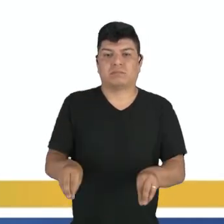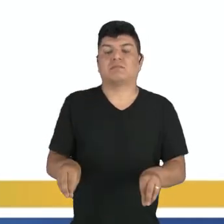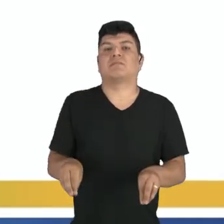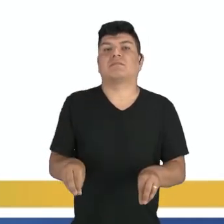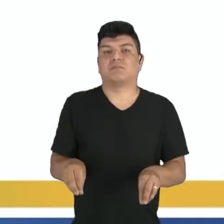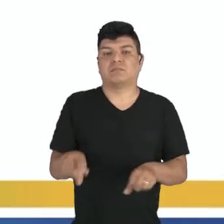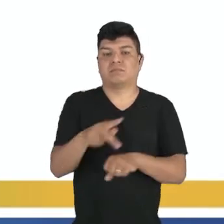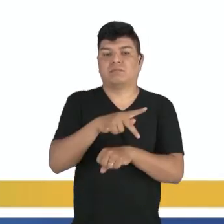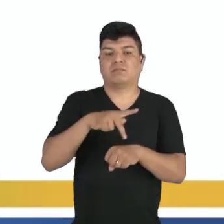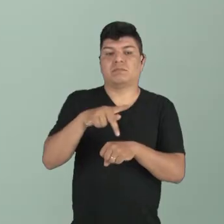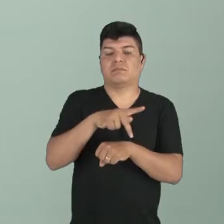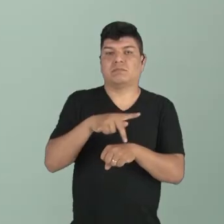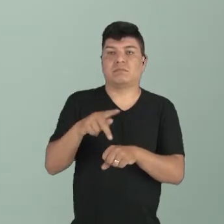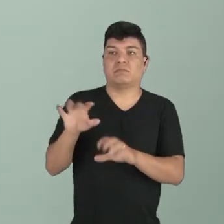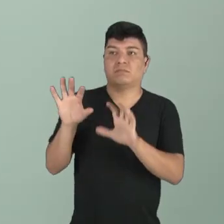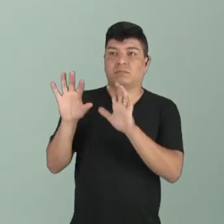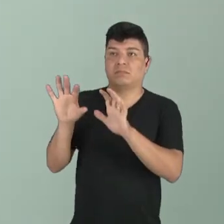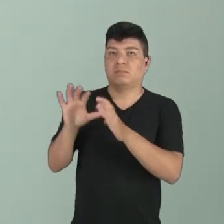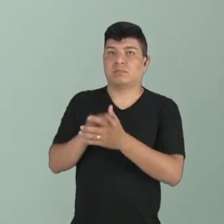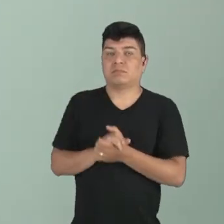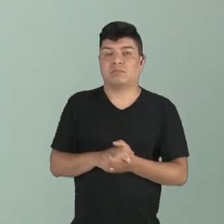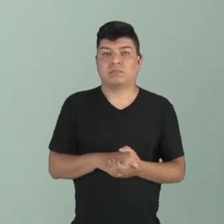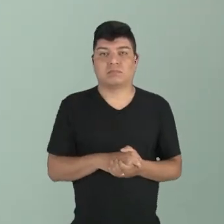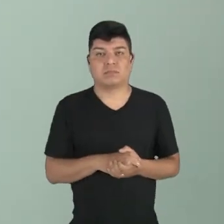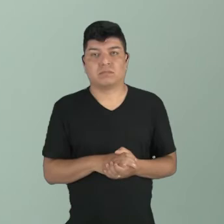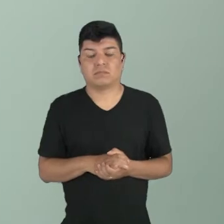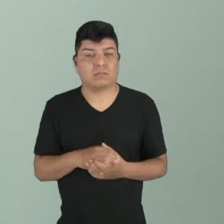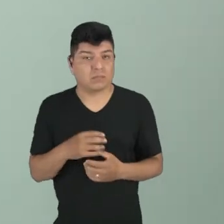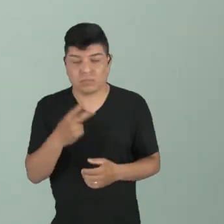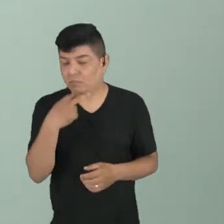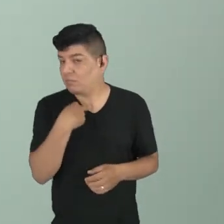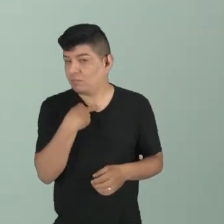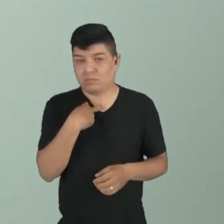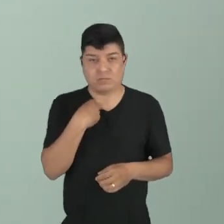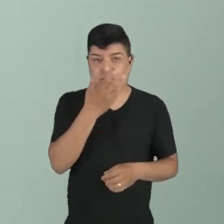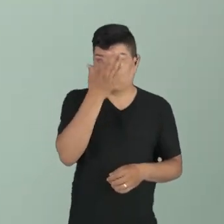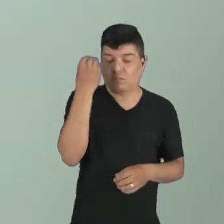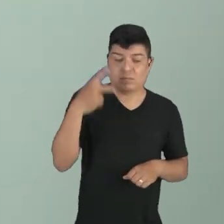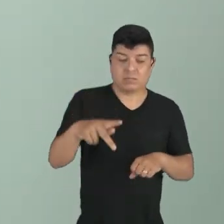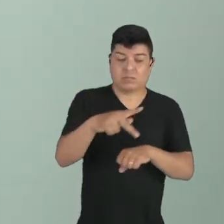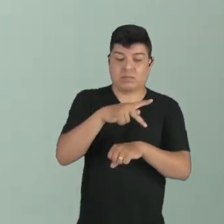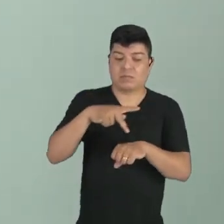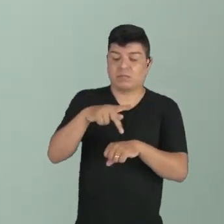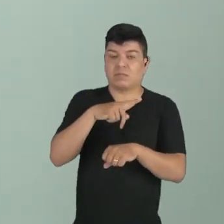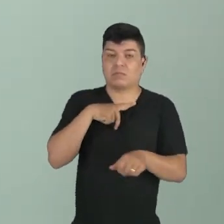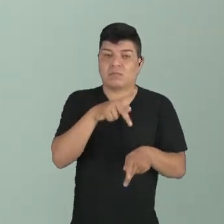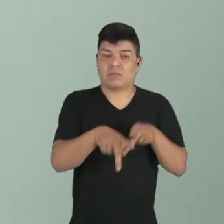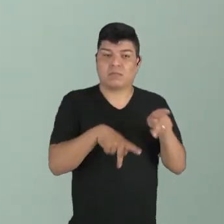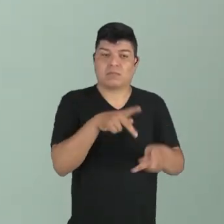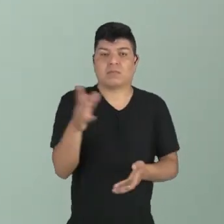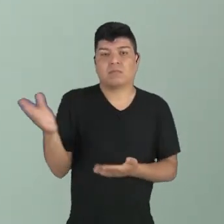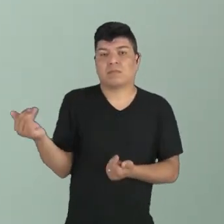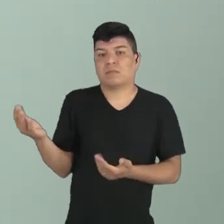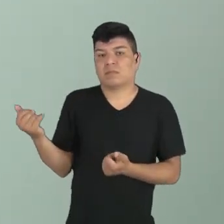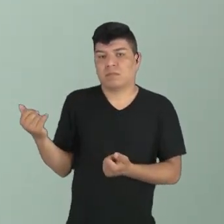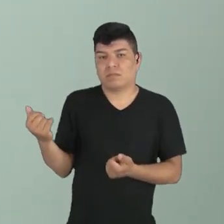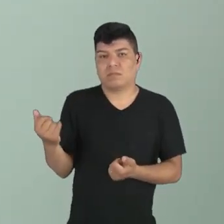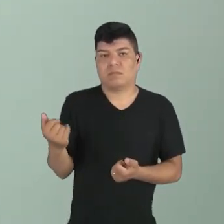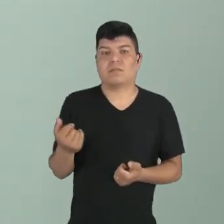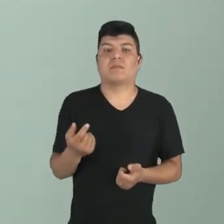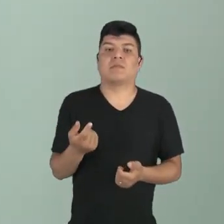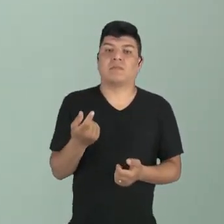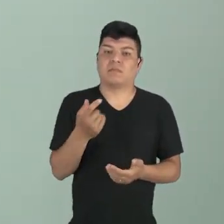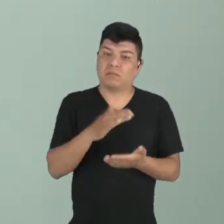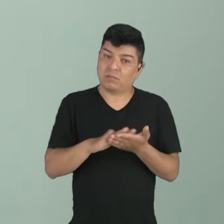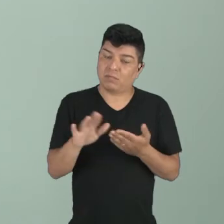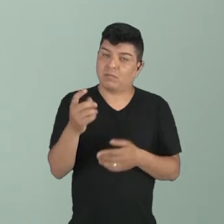consequências para países desse tipo agora a gente não pode esquecer que também os países que têm população jovem também tem seus custos